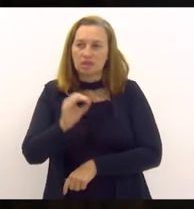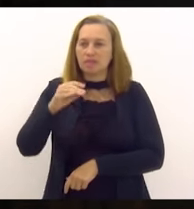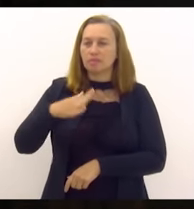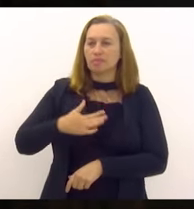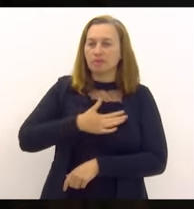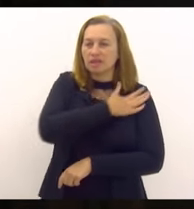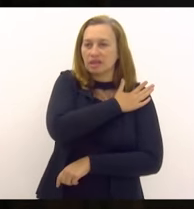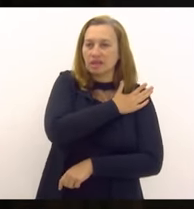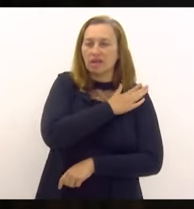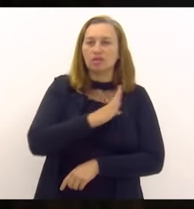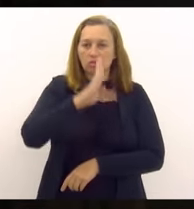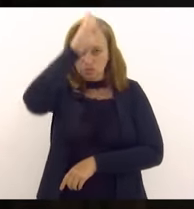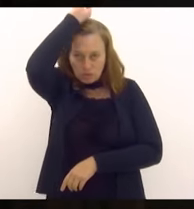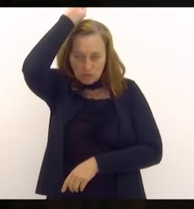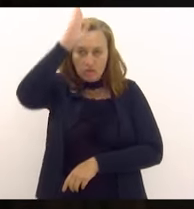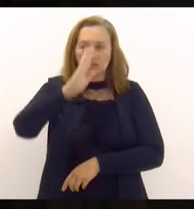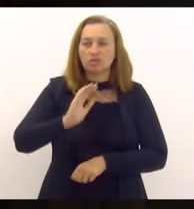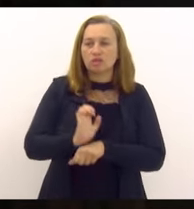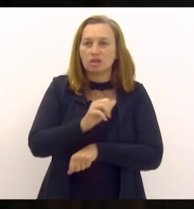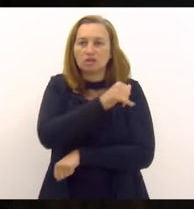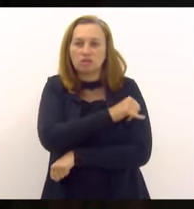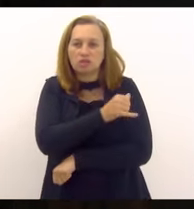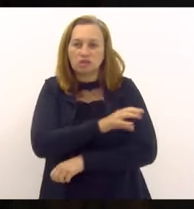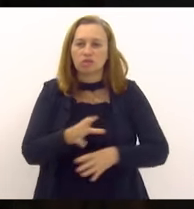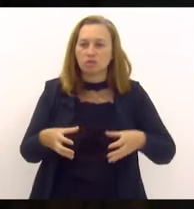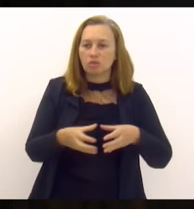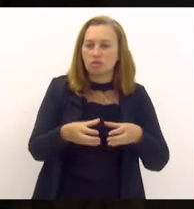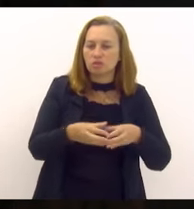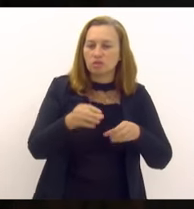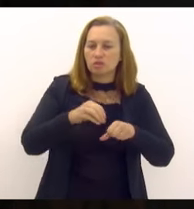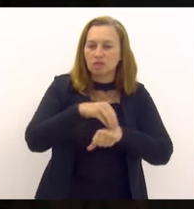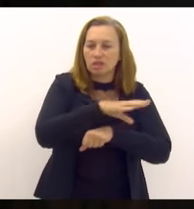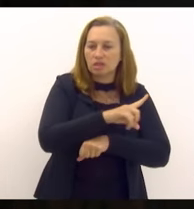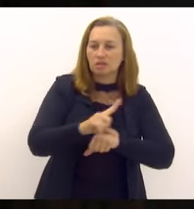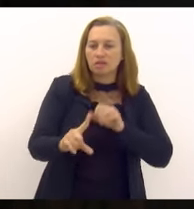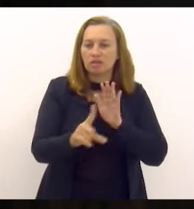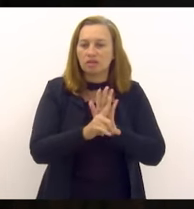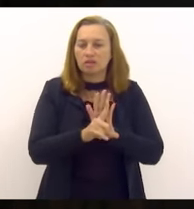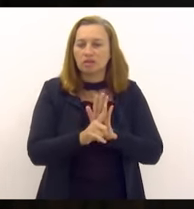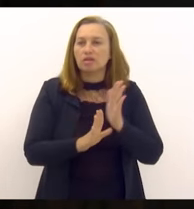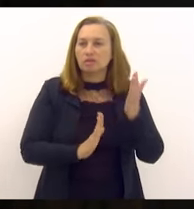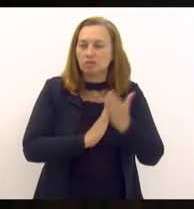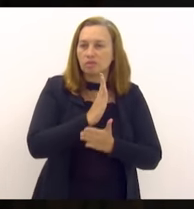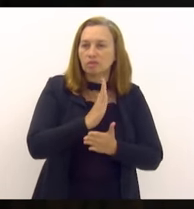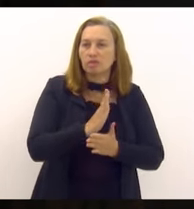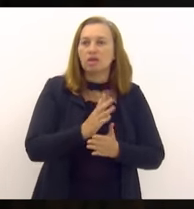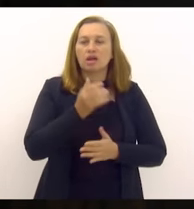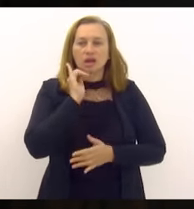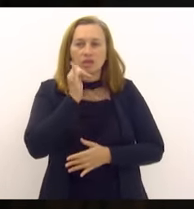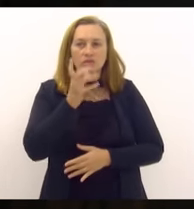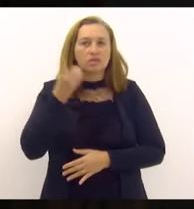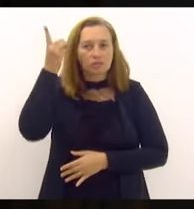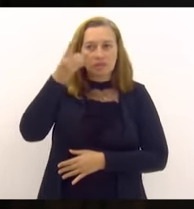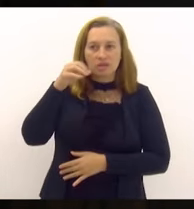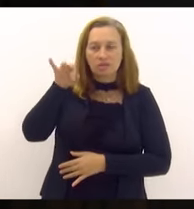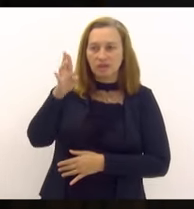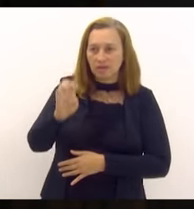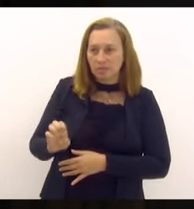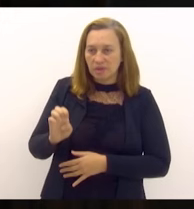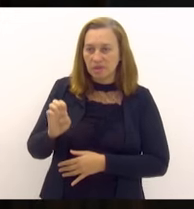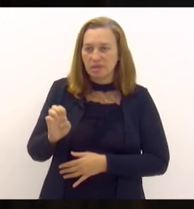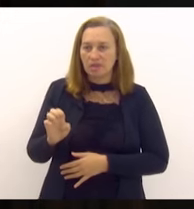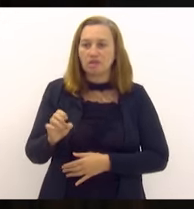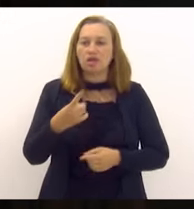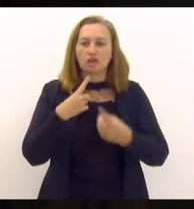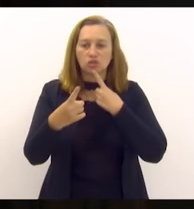Militar do estado do Rio de Janeiro. Parecer da Comissão de Indicações Legislativas favorável, relator, deputado Felipe Soares.